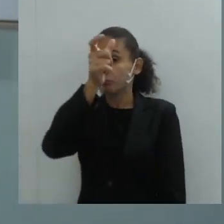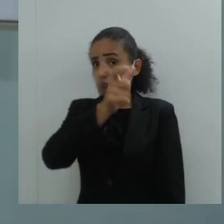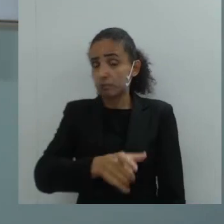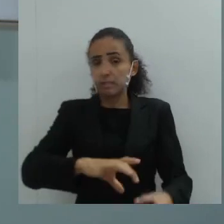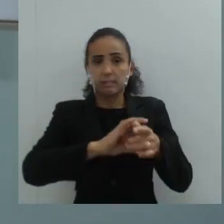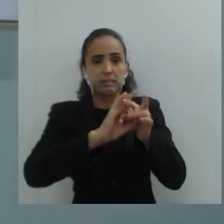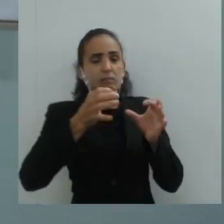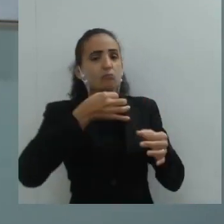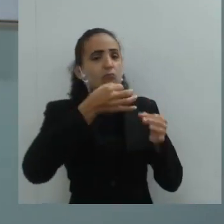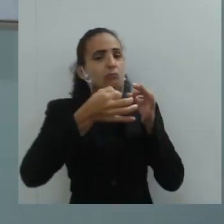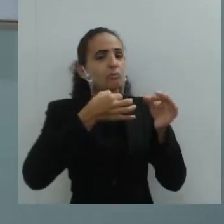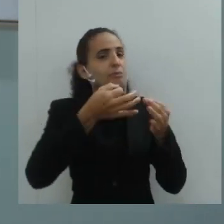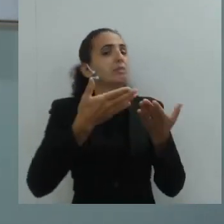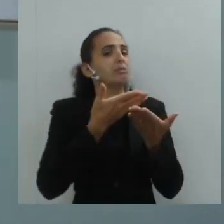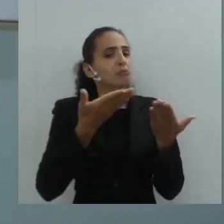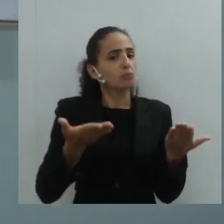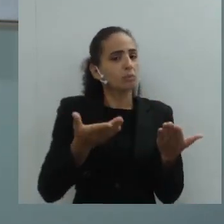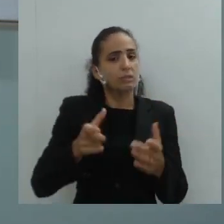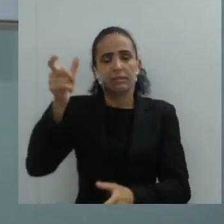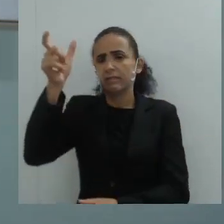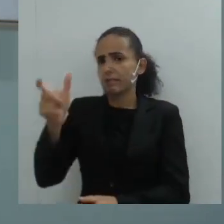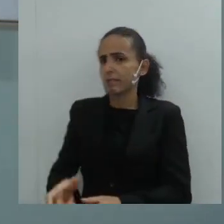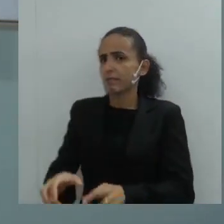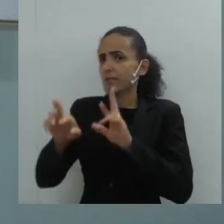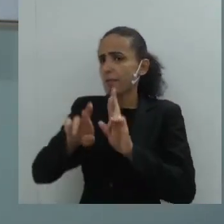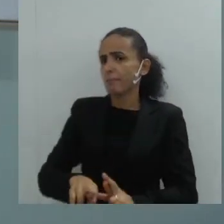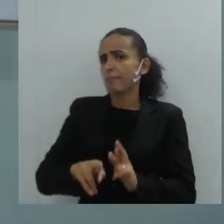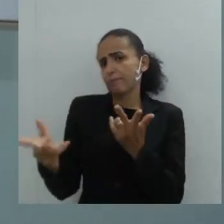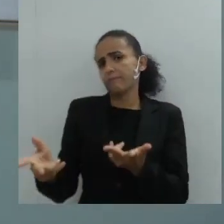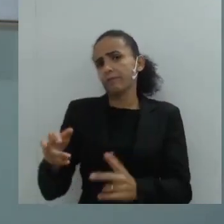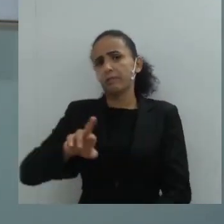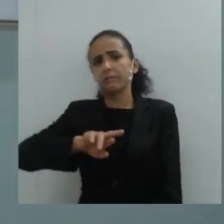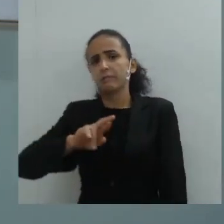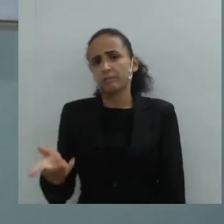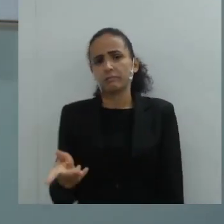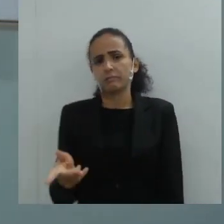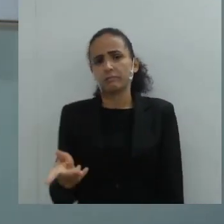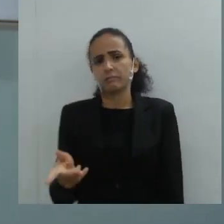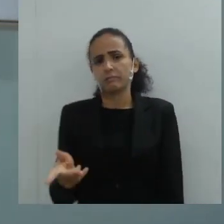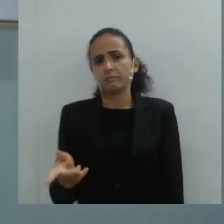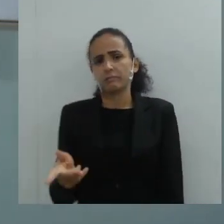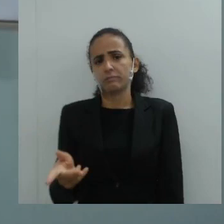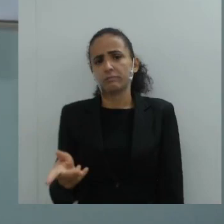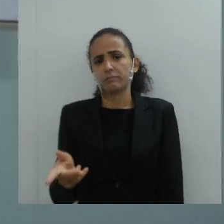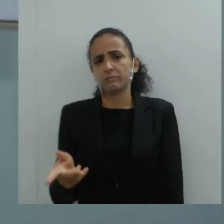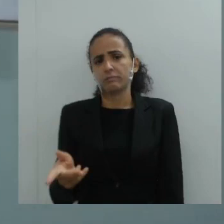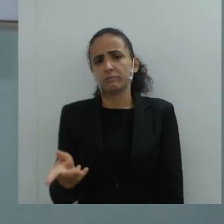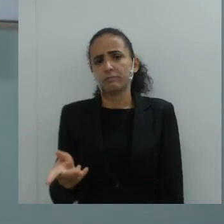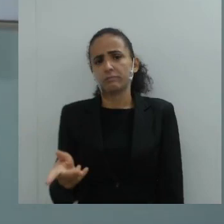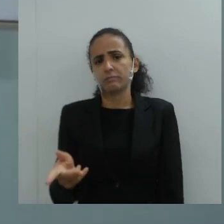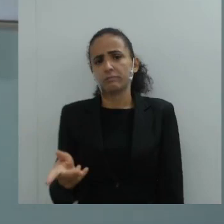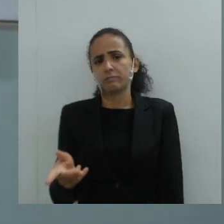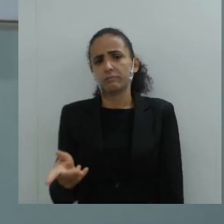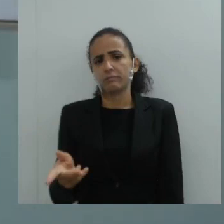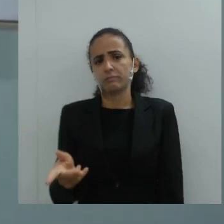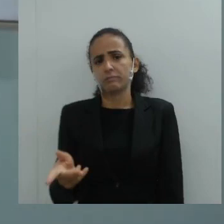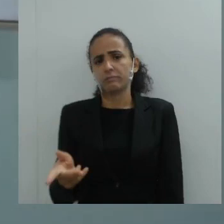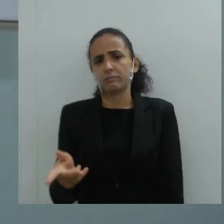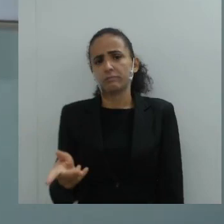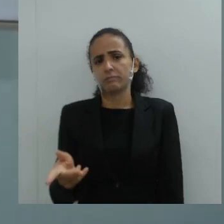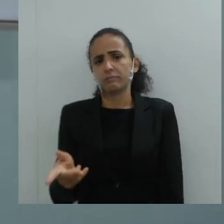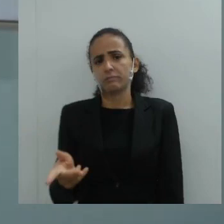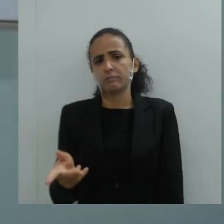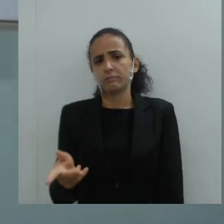de expressão é algo, o discurso de ódio é outra coisa totalmente diferente. Então é